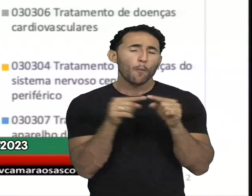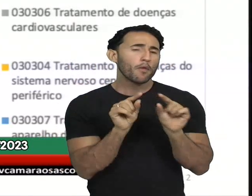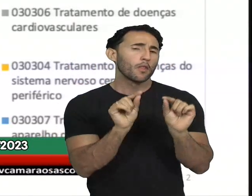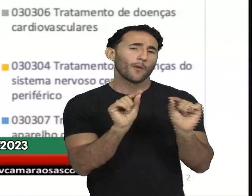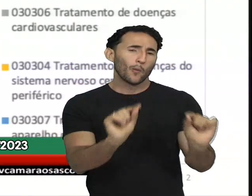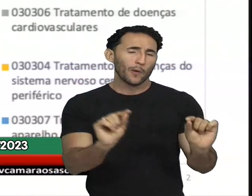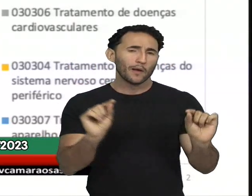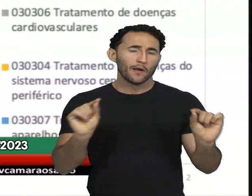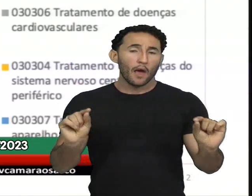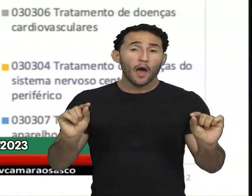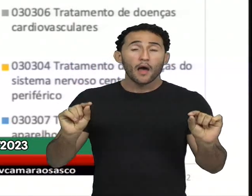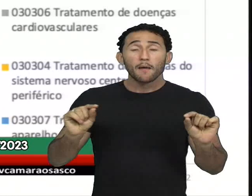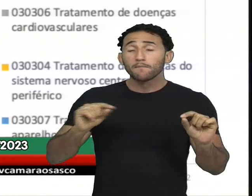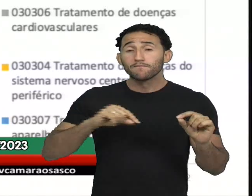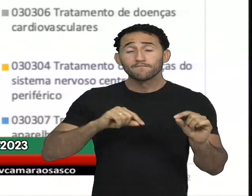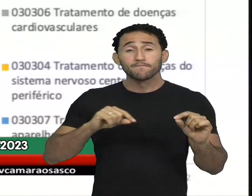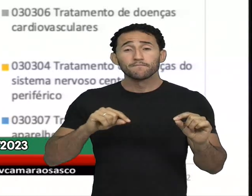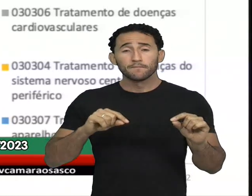a